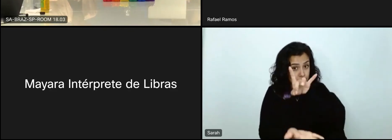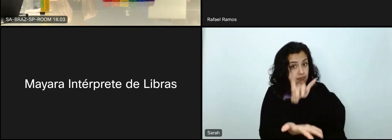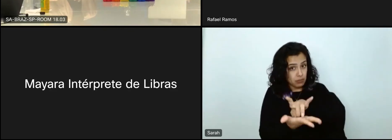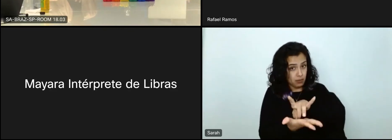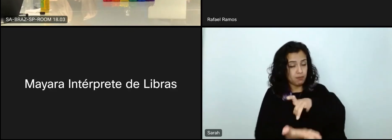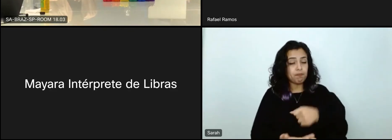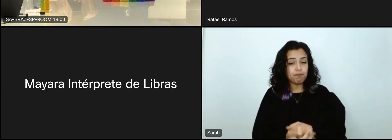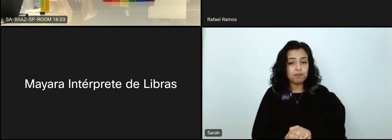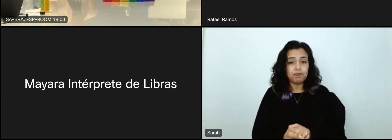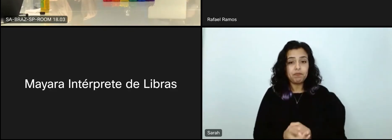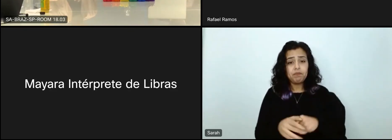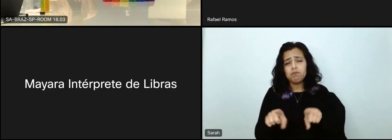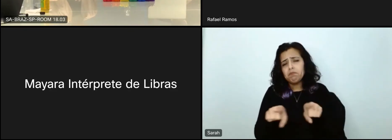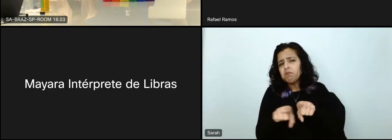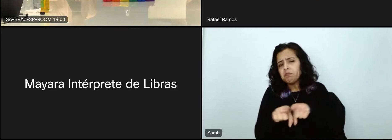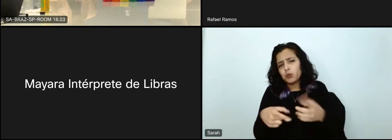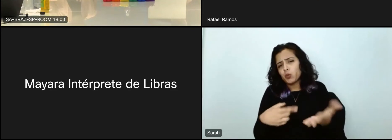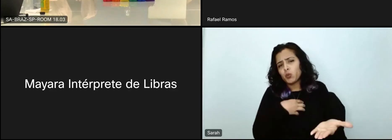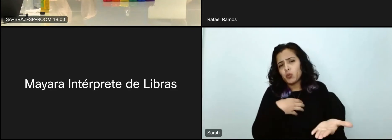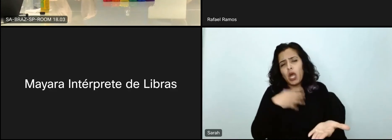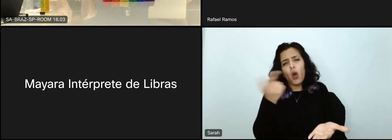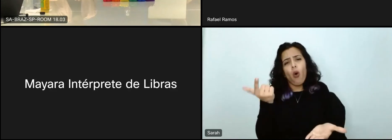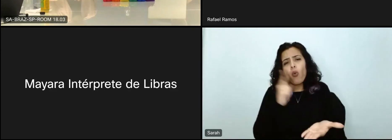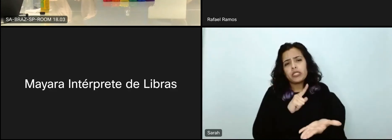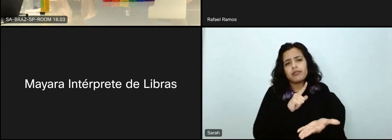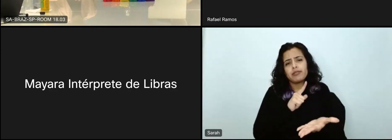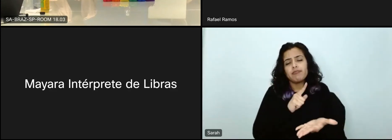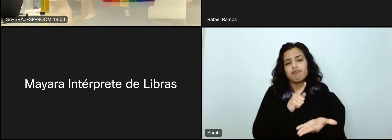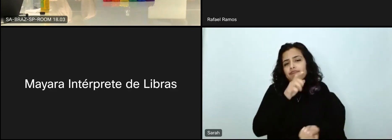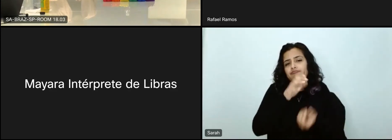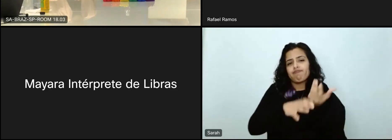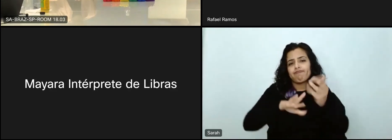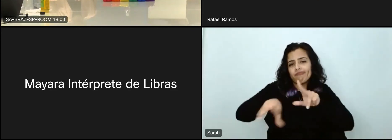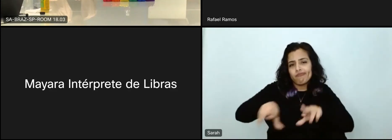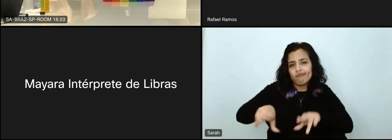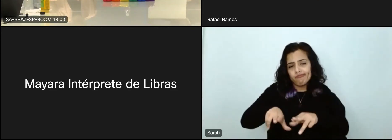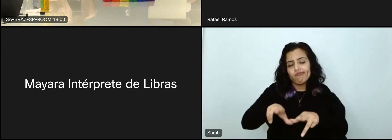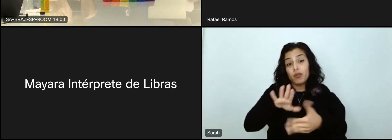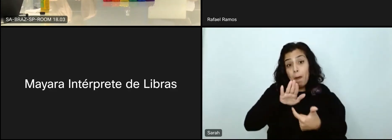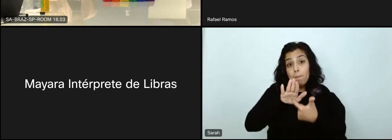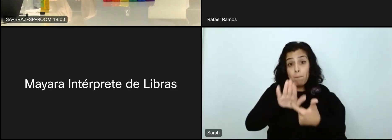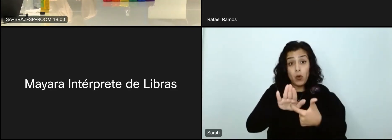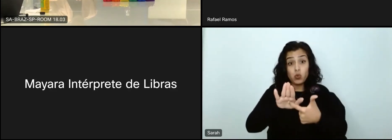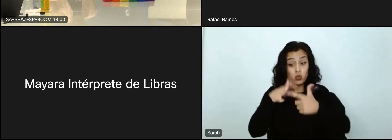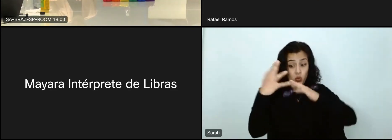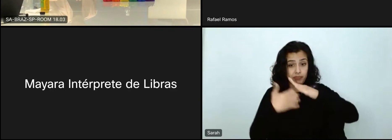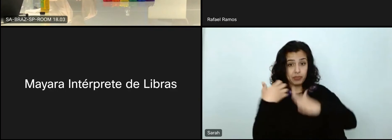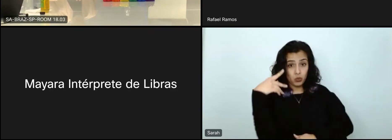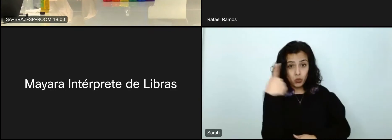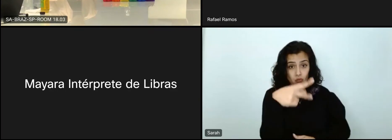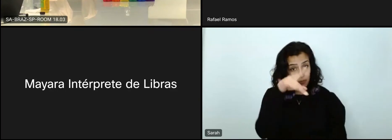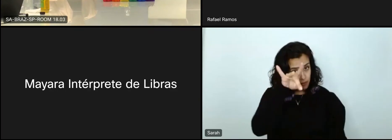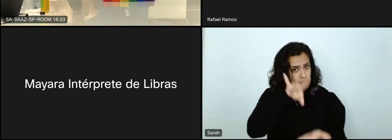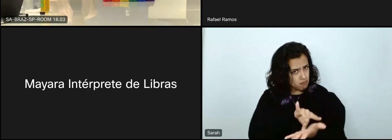e, de alguma forma, fazer disso uma realidade em números, né? Ter indicadores que mostrem que a sua corporação, de fato,